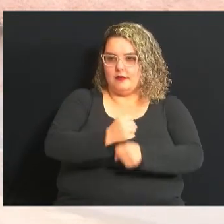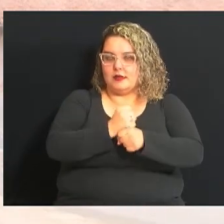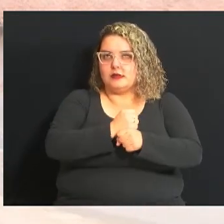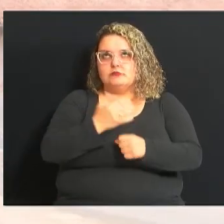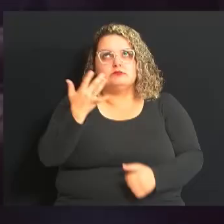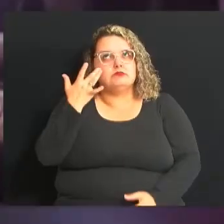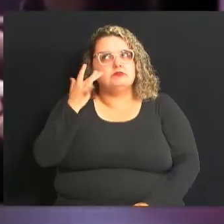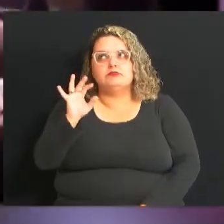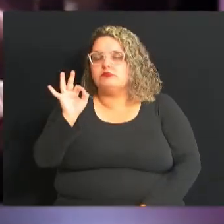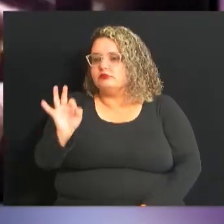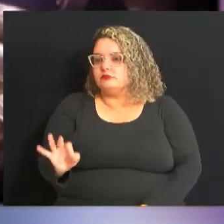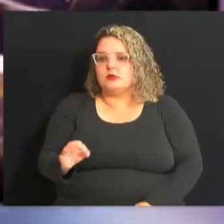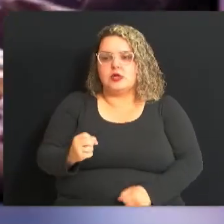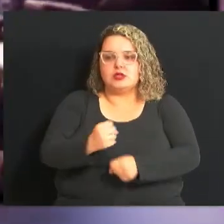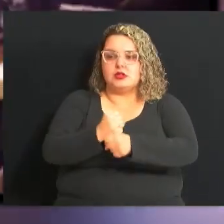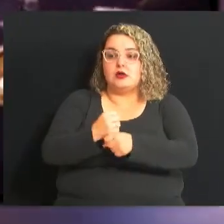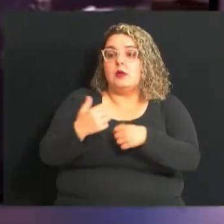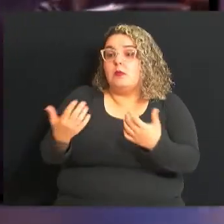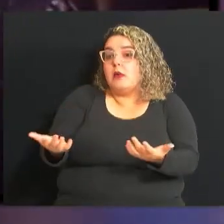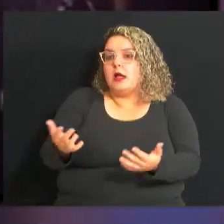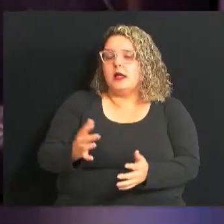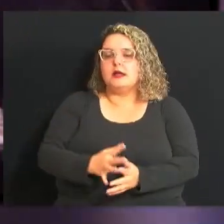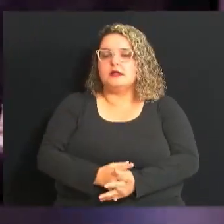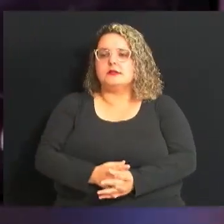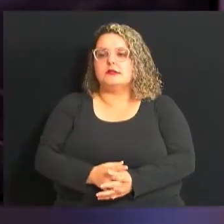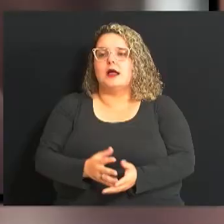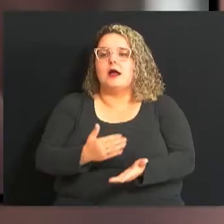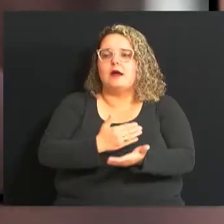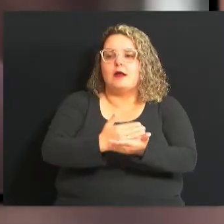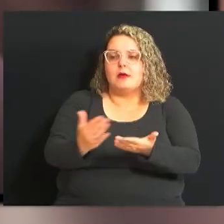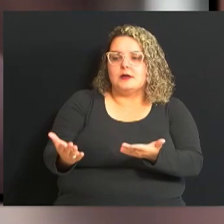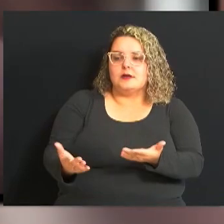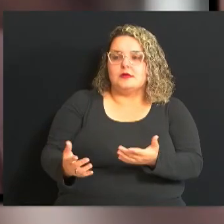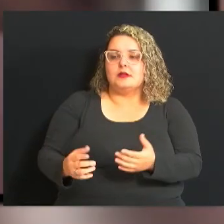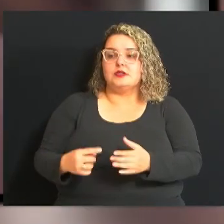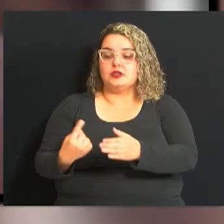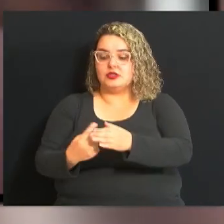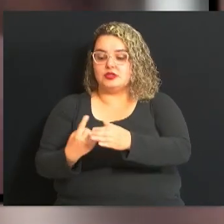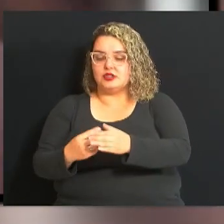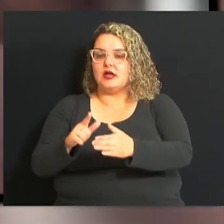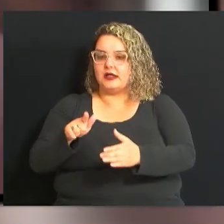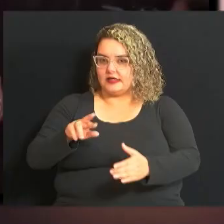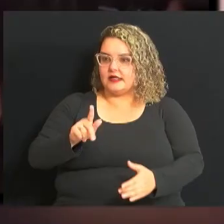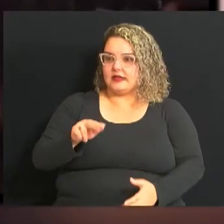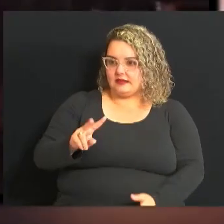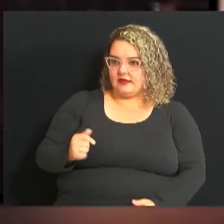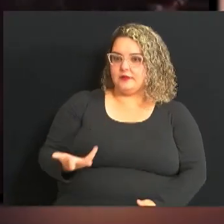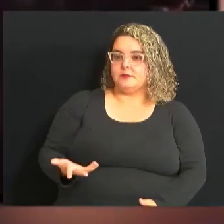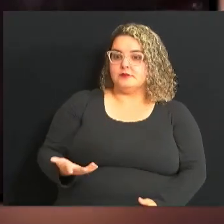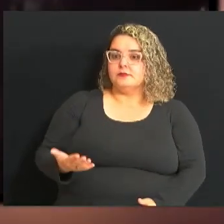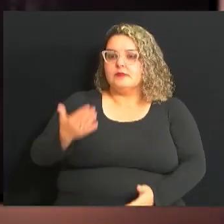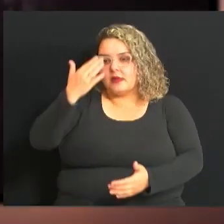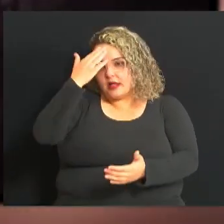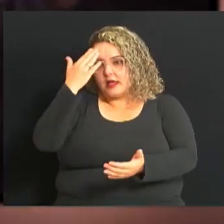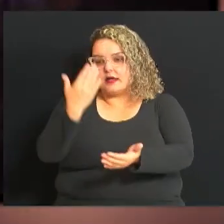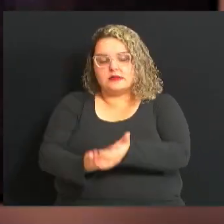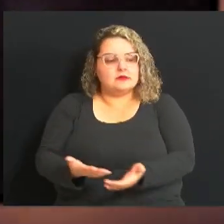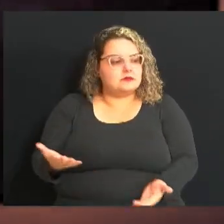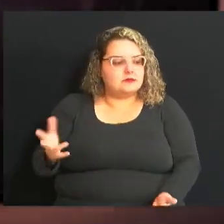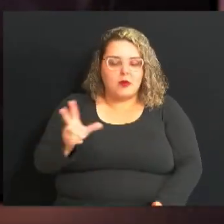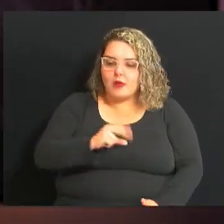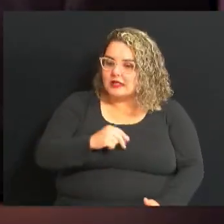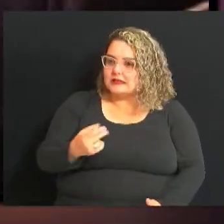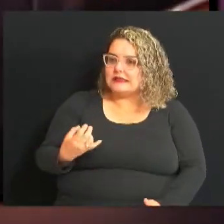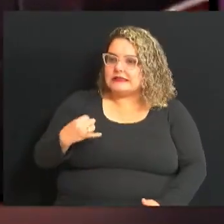o ano, mas começou até aquela... A gente ia gravar um CD, mas aí a gente acreditou, falando, se a gente apertar